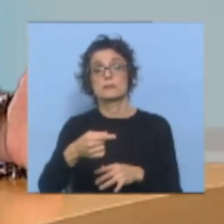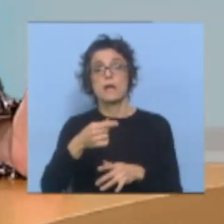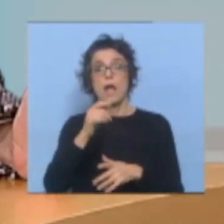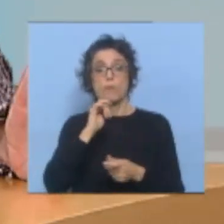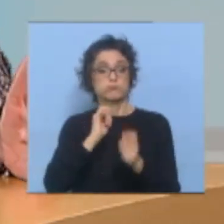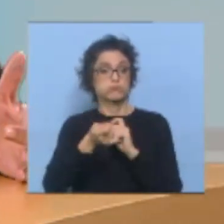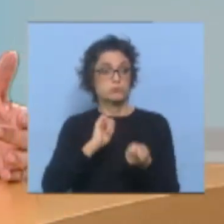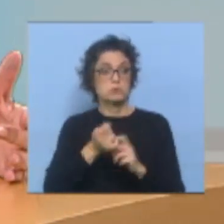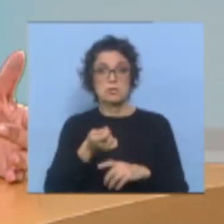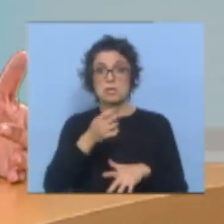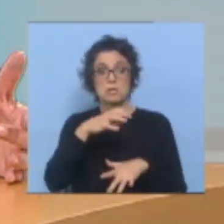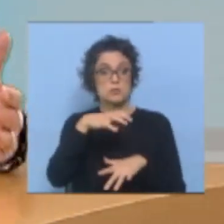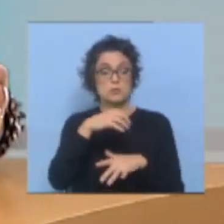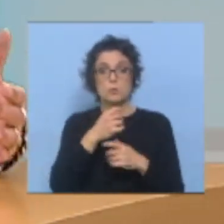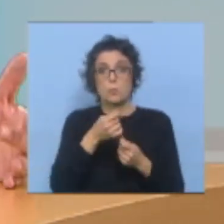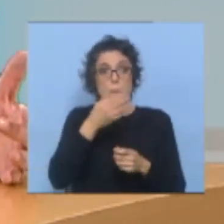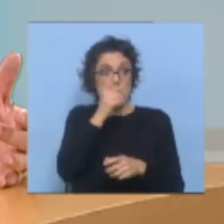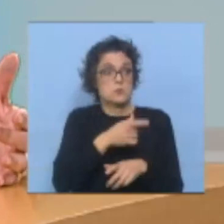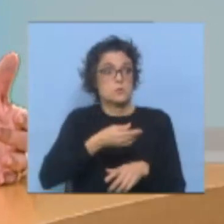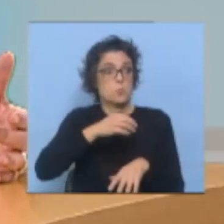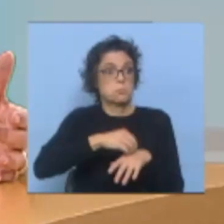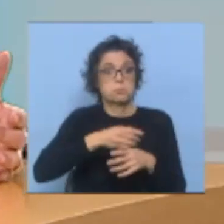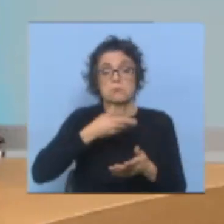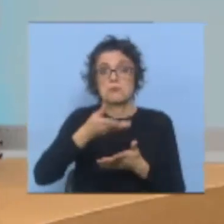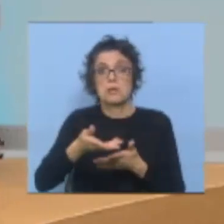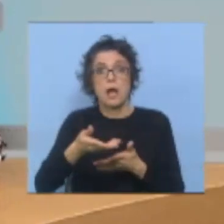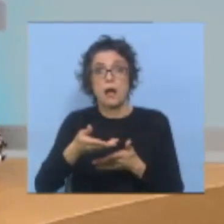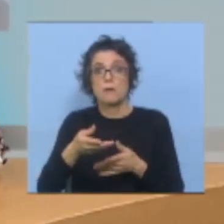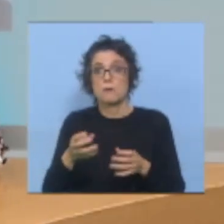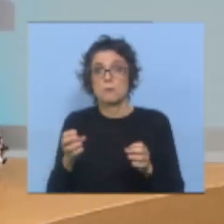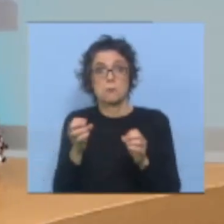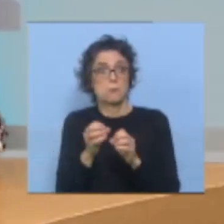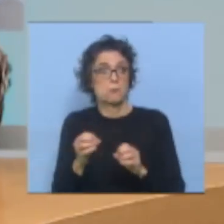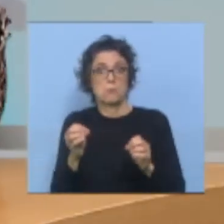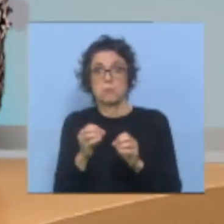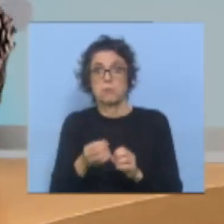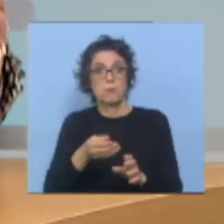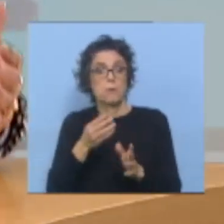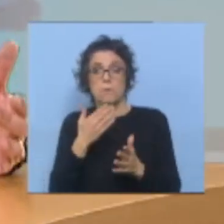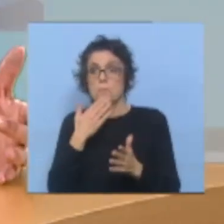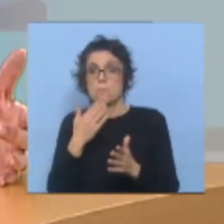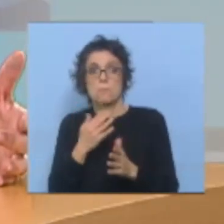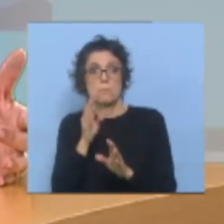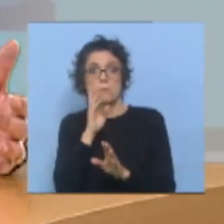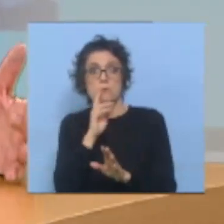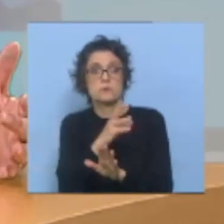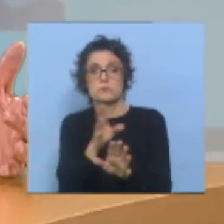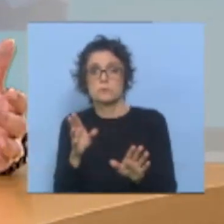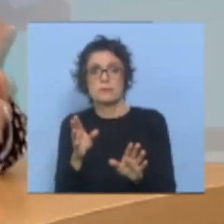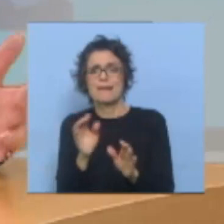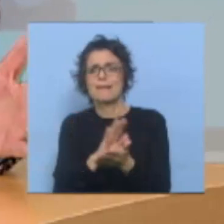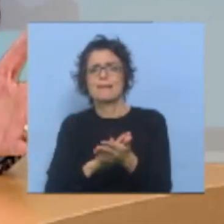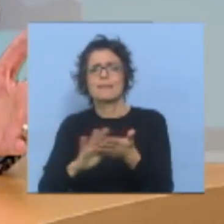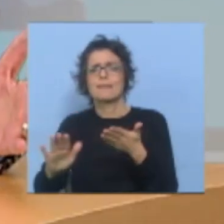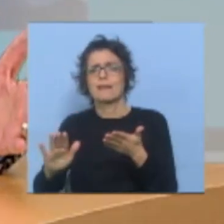houve jornalistas, não houve presidentes da República a pedir desculpa a Ricardo Sanches, primeiros ministros, nada.